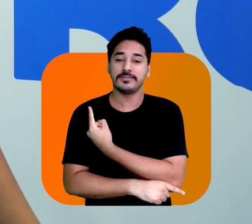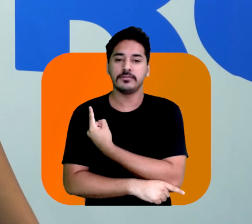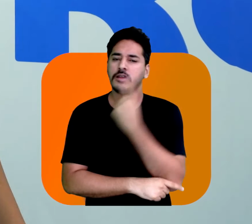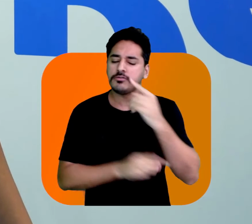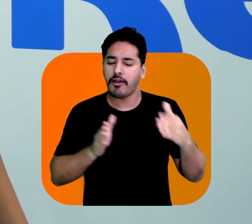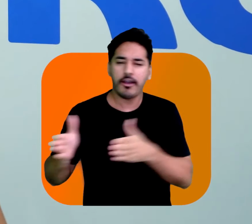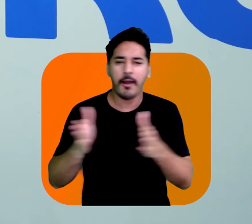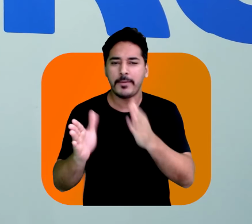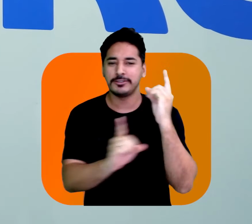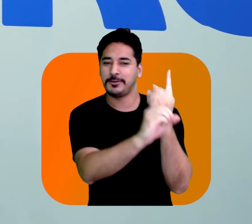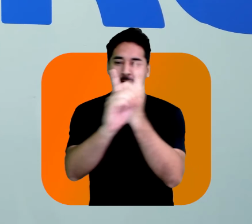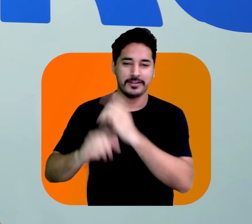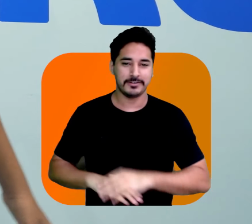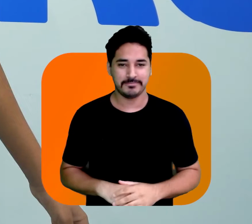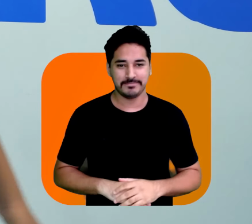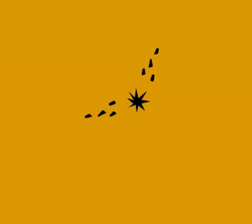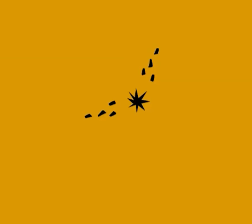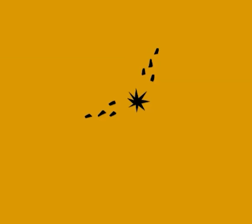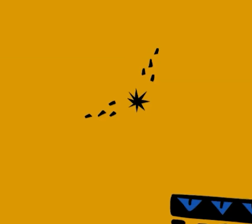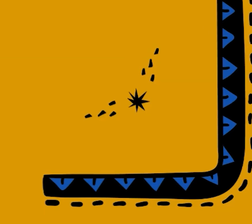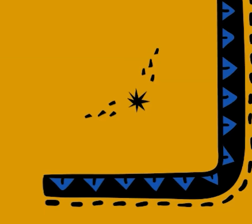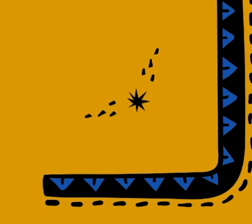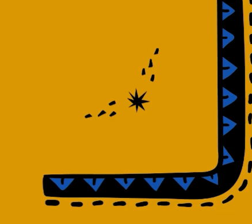do Cais ao Sertão, neste caminho de descobertas.